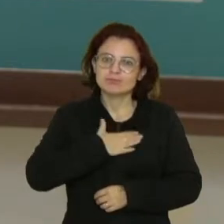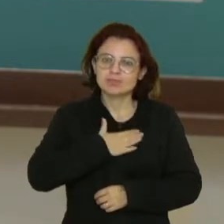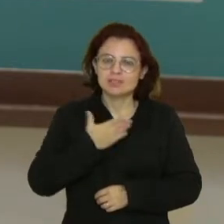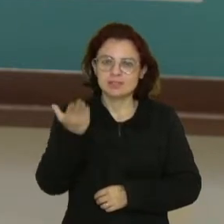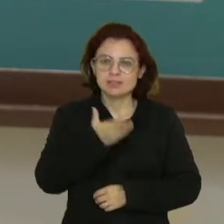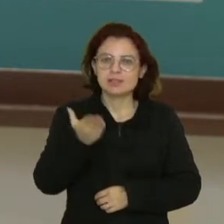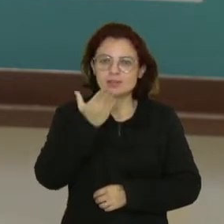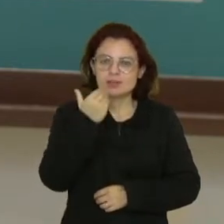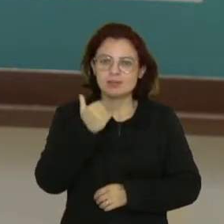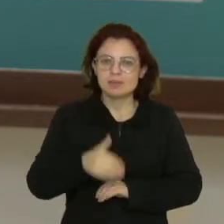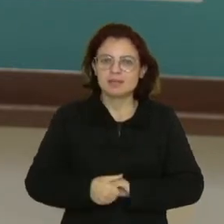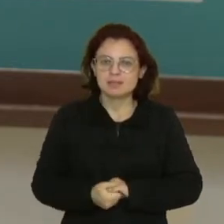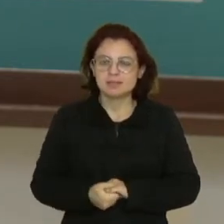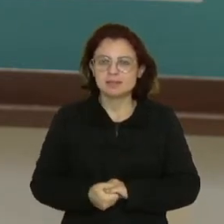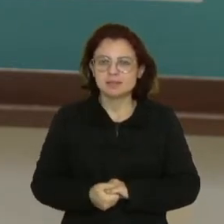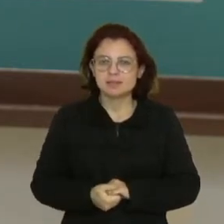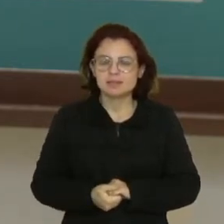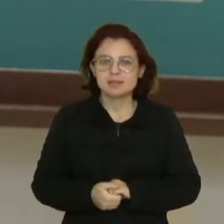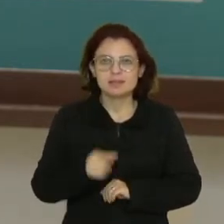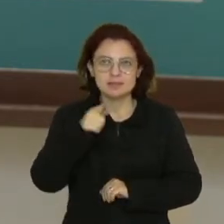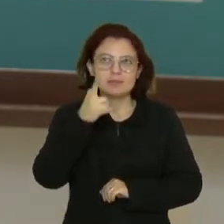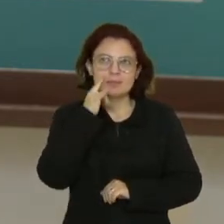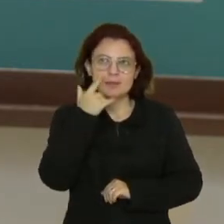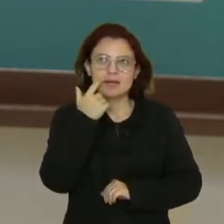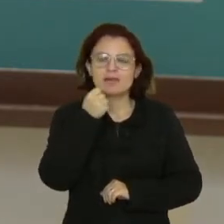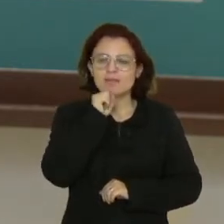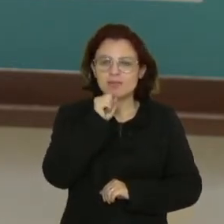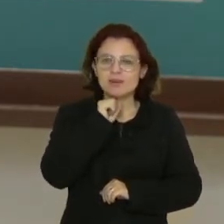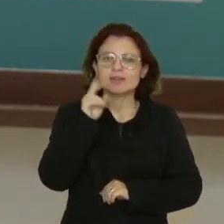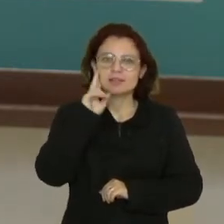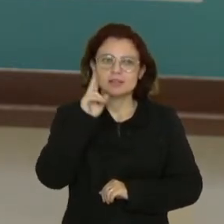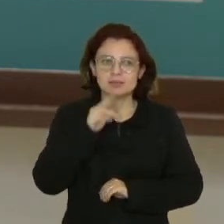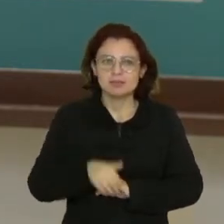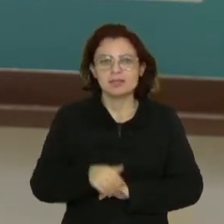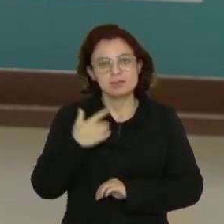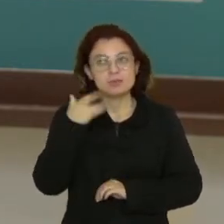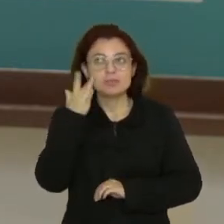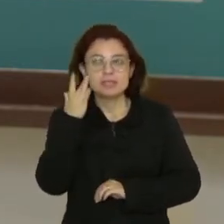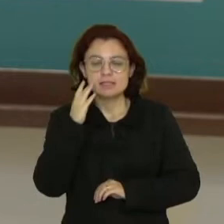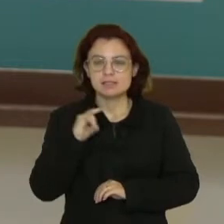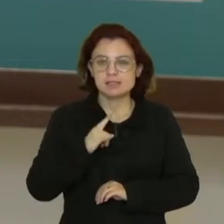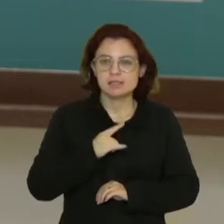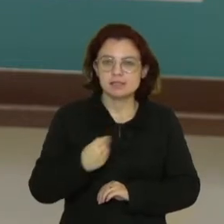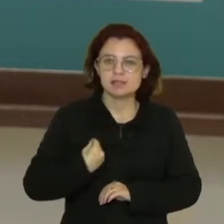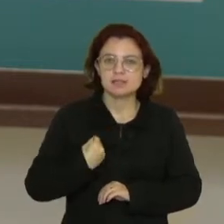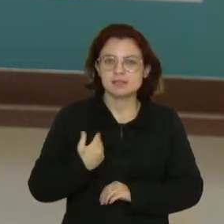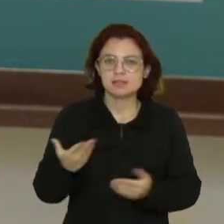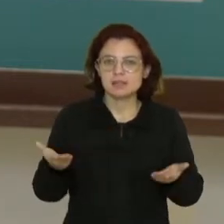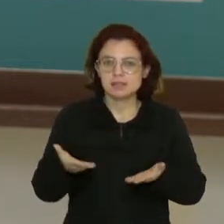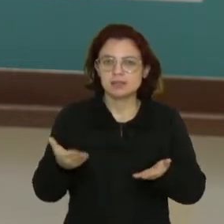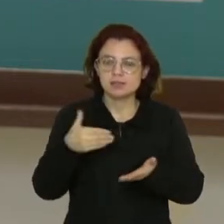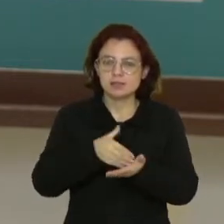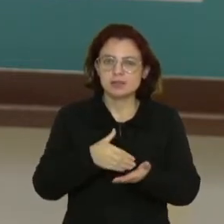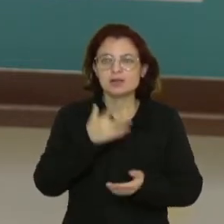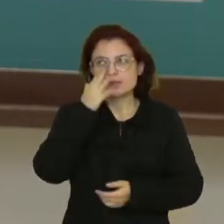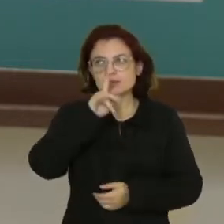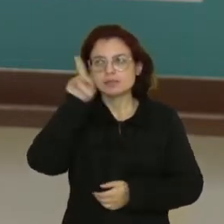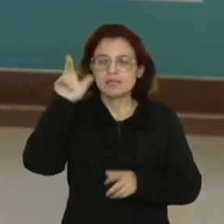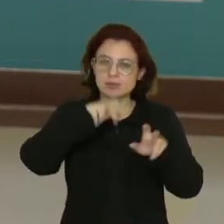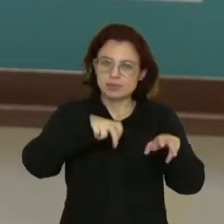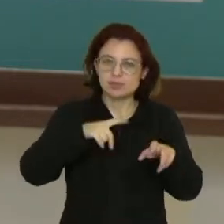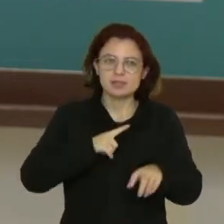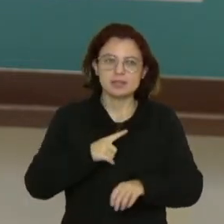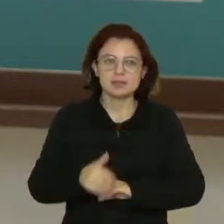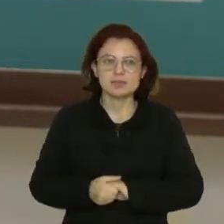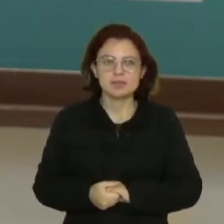pergunta o pai para para o avô de vocês e vai lembrar desse doce não sei se existe ainda esse doce talvez aí mais do interior Deve